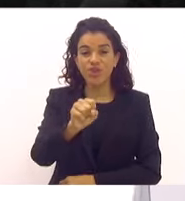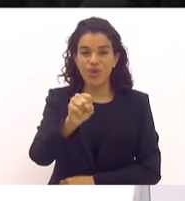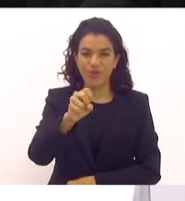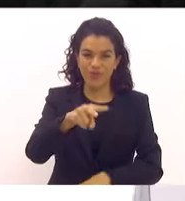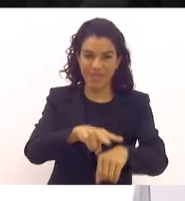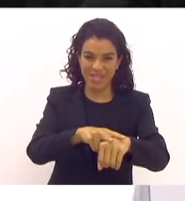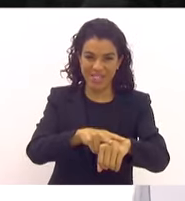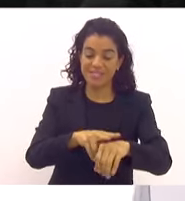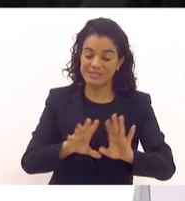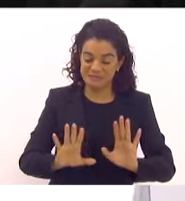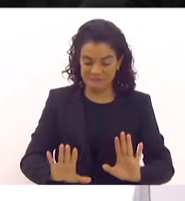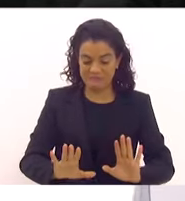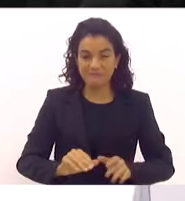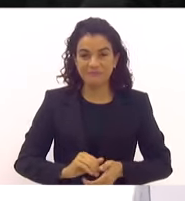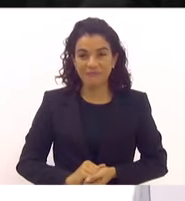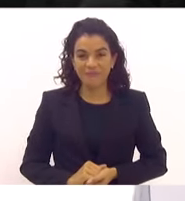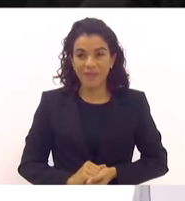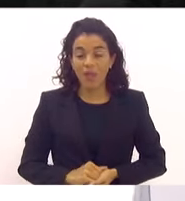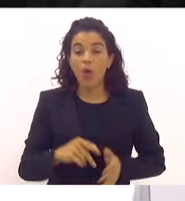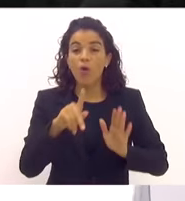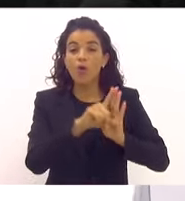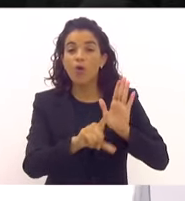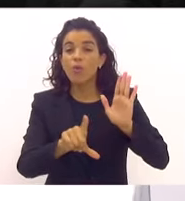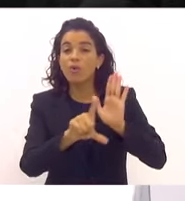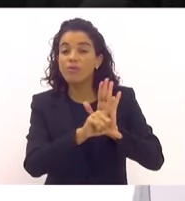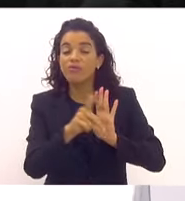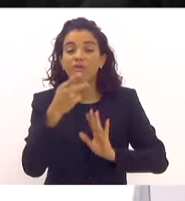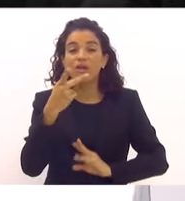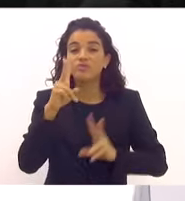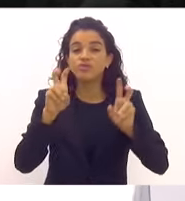27. O projeto fala em GPS.